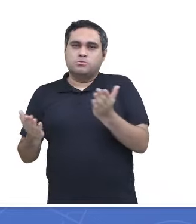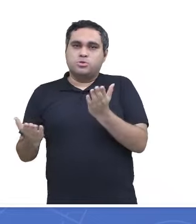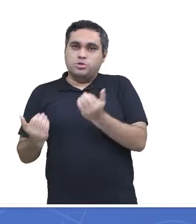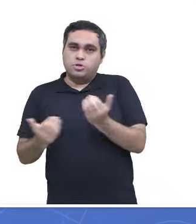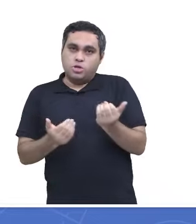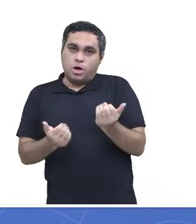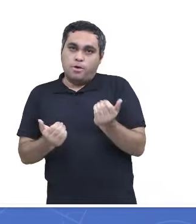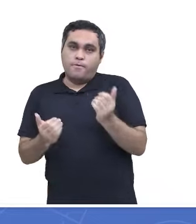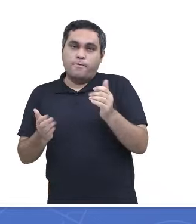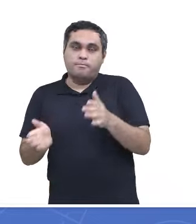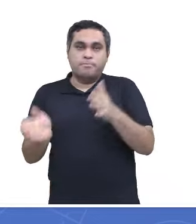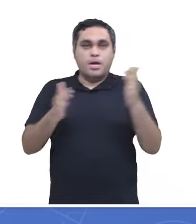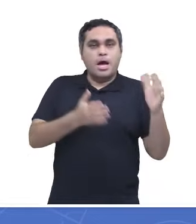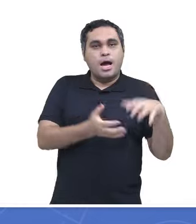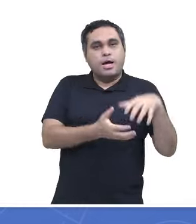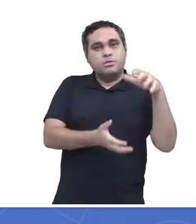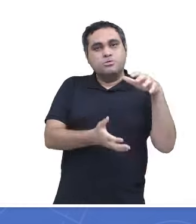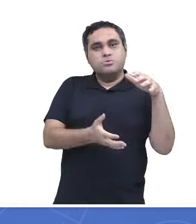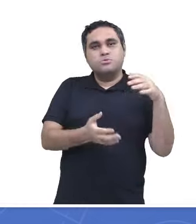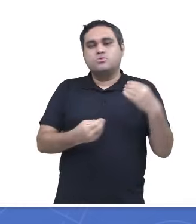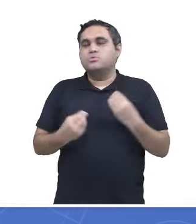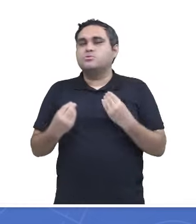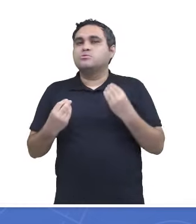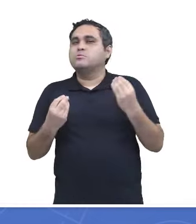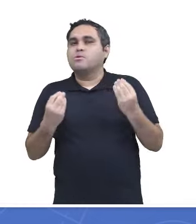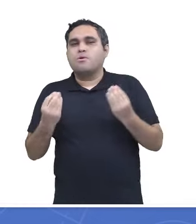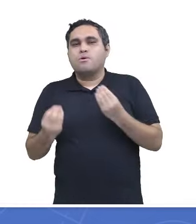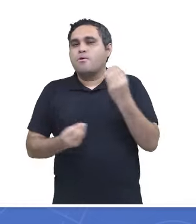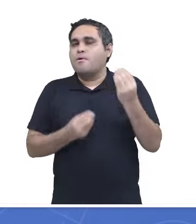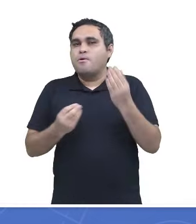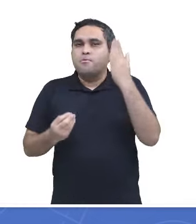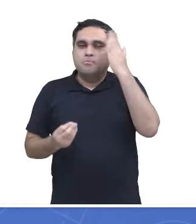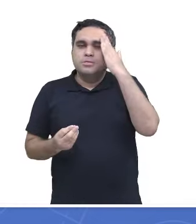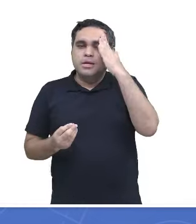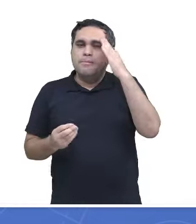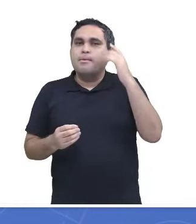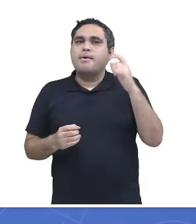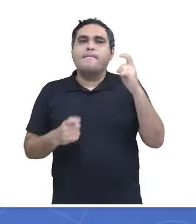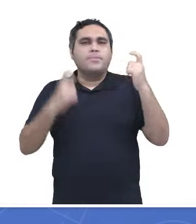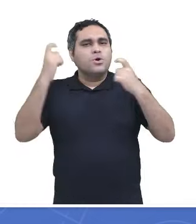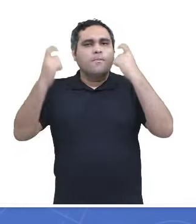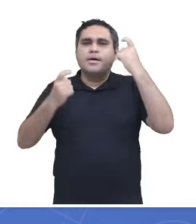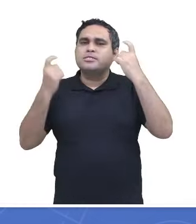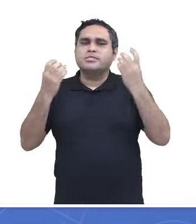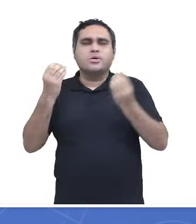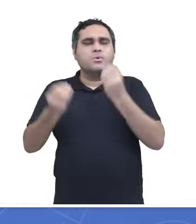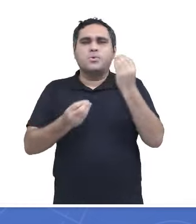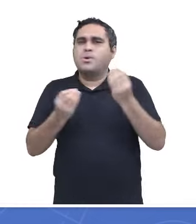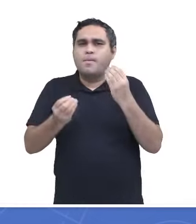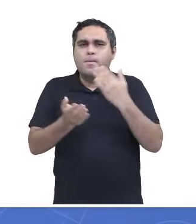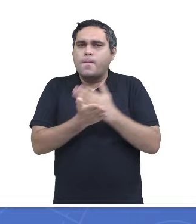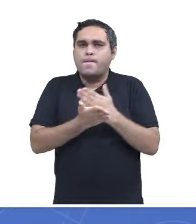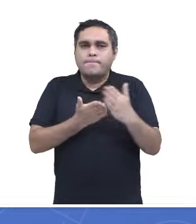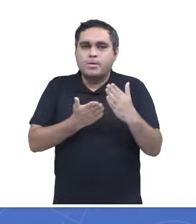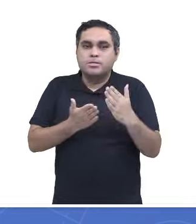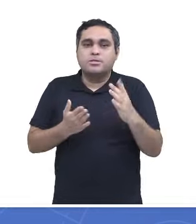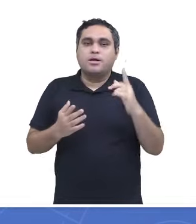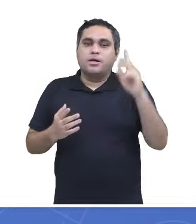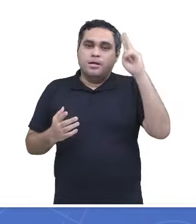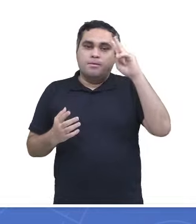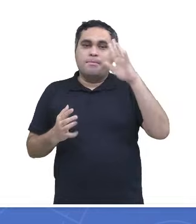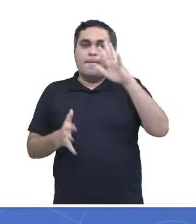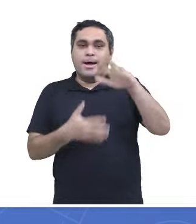tendo como referência a crise do mercado de trabalho dos anos 70, né, e a crise chamada crise do petróleo, etc.